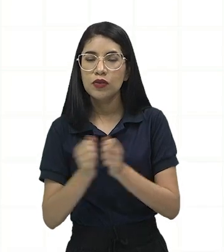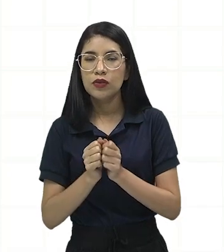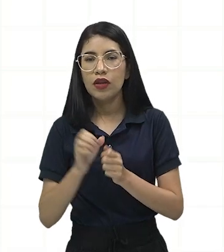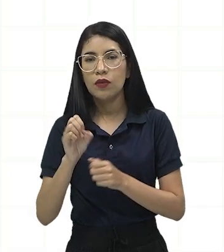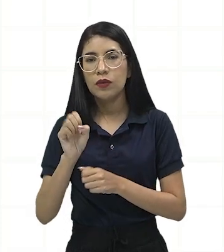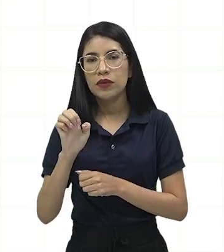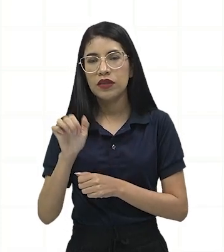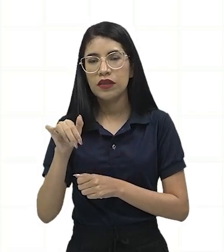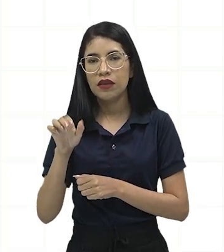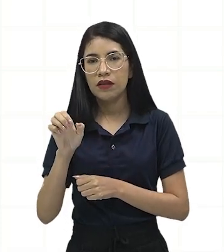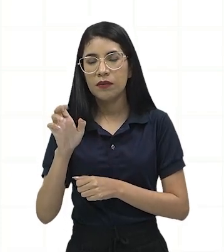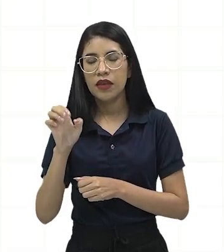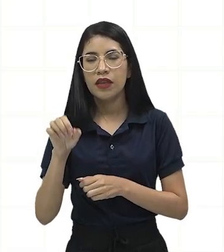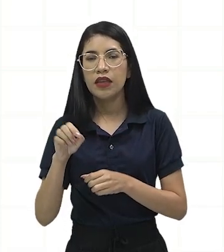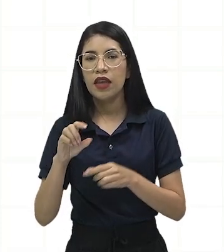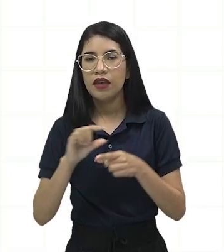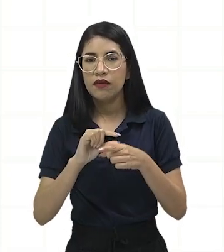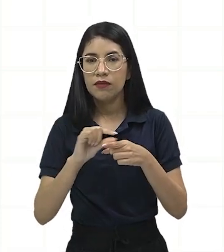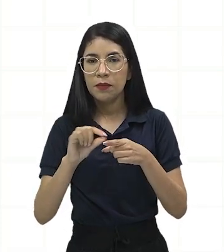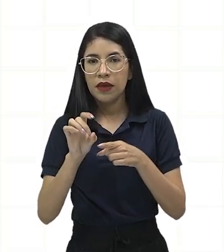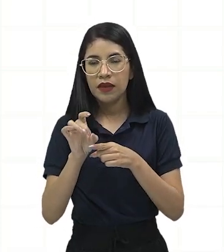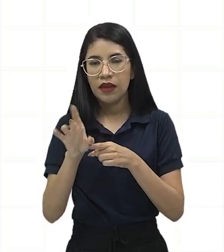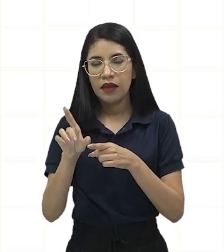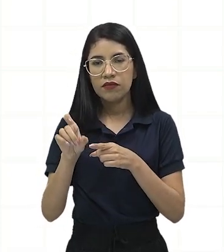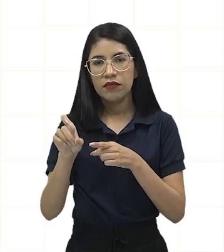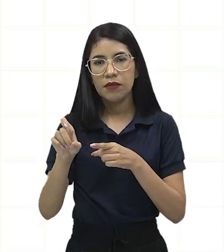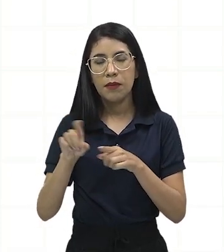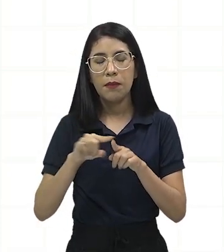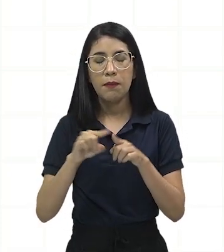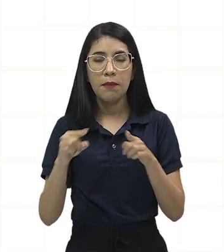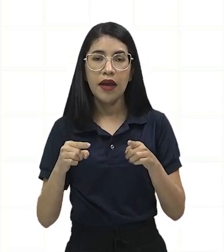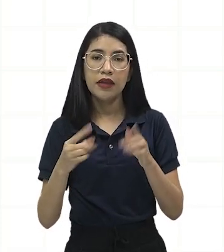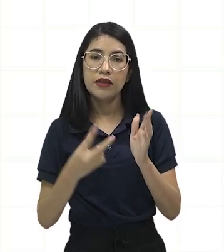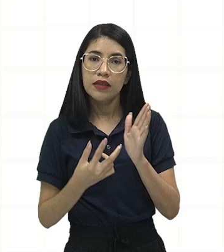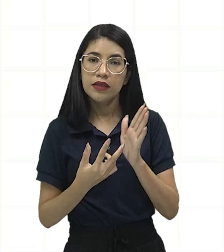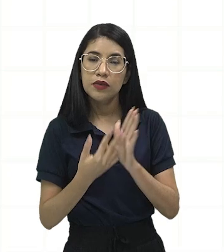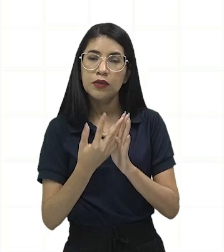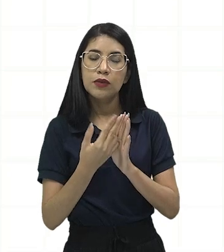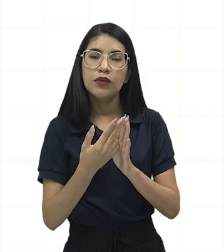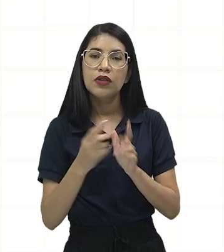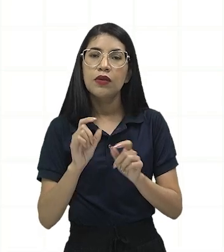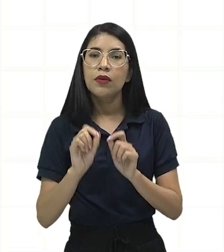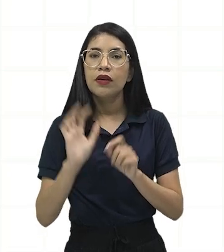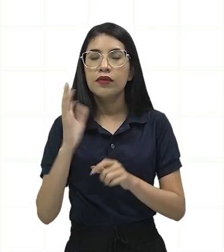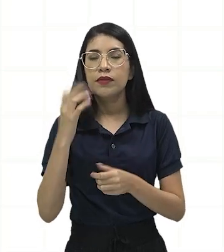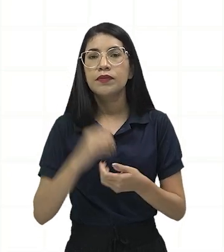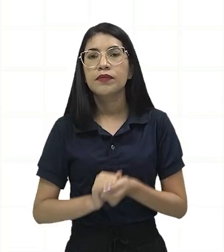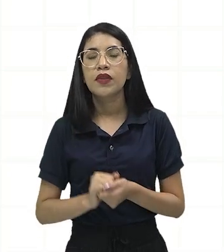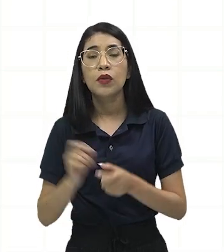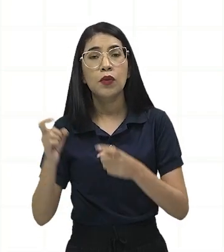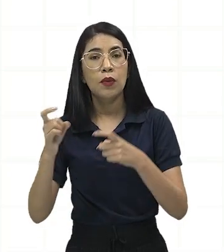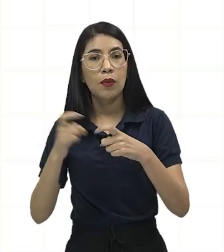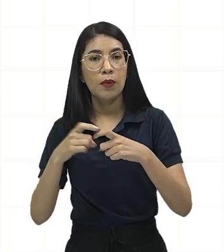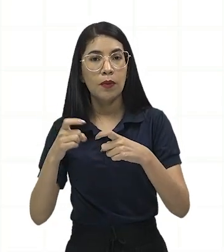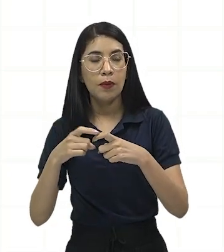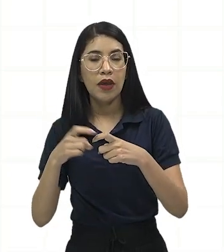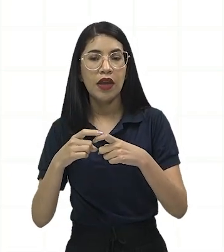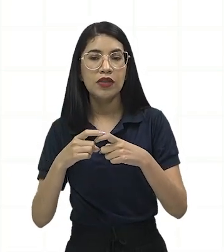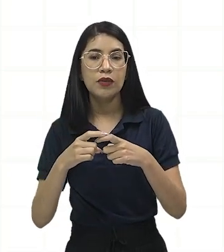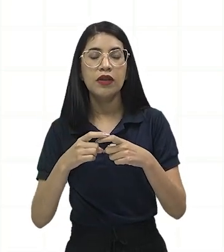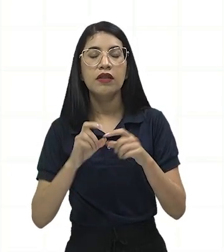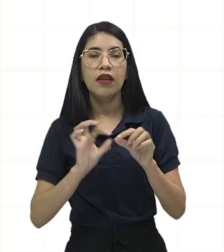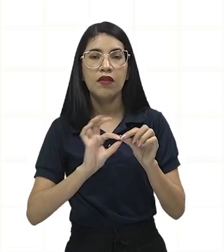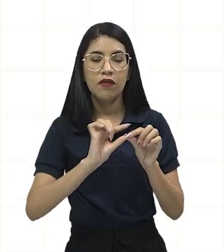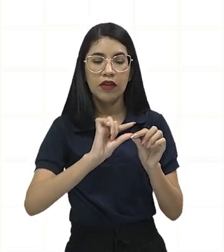da uretra. Mas na vasectomia, o que que acontece? O médico, né, que vai fazer a cirurgia, ele vai